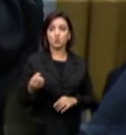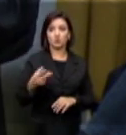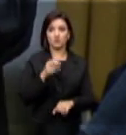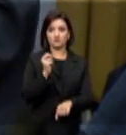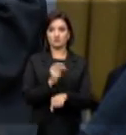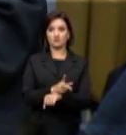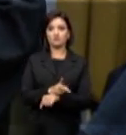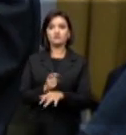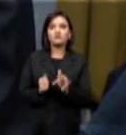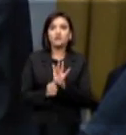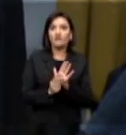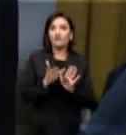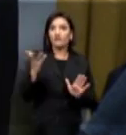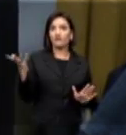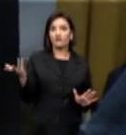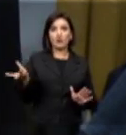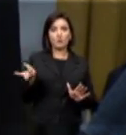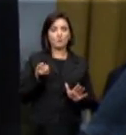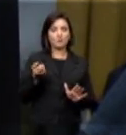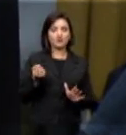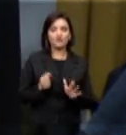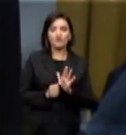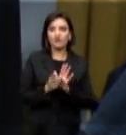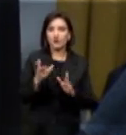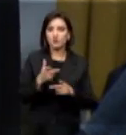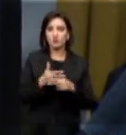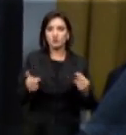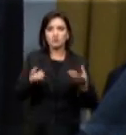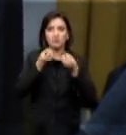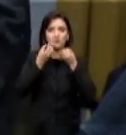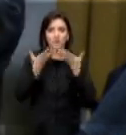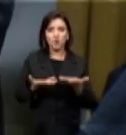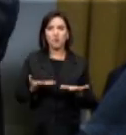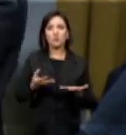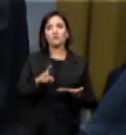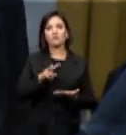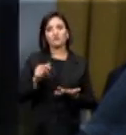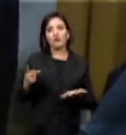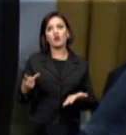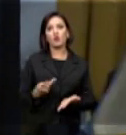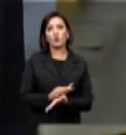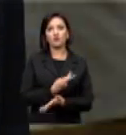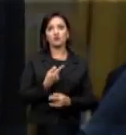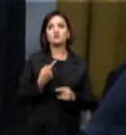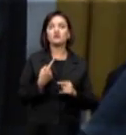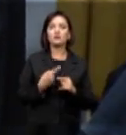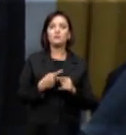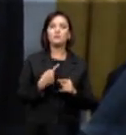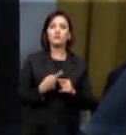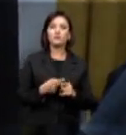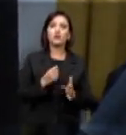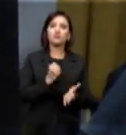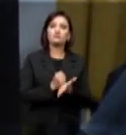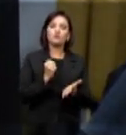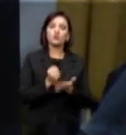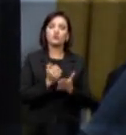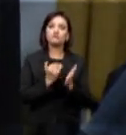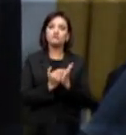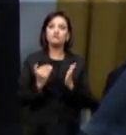de benefícios que serão decorrentes dessa prorrogação da malha paulista e que decorrem